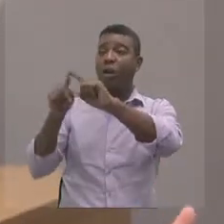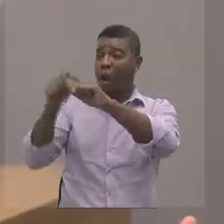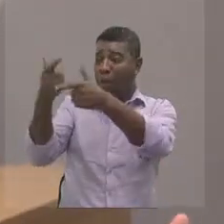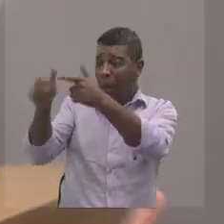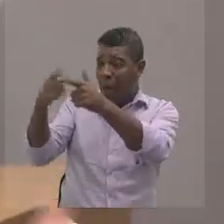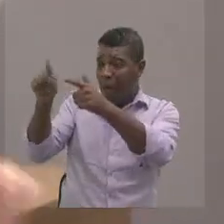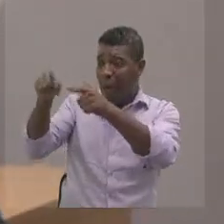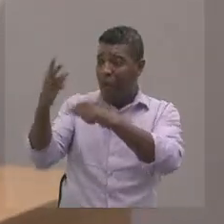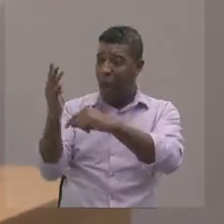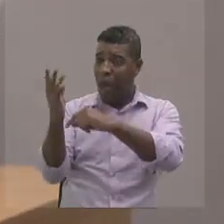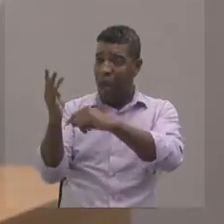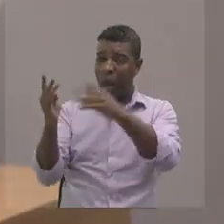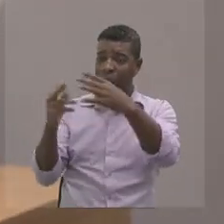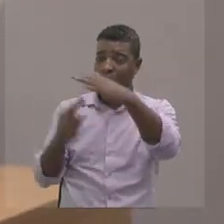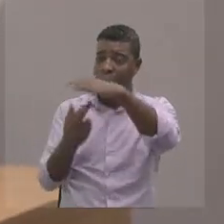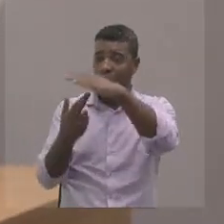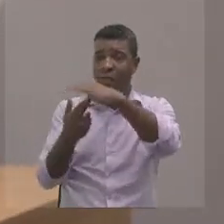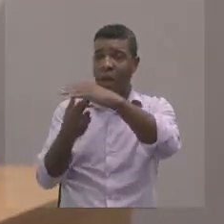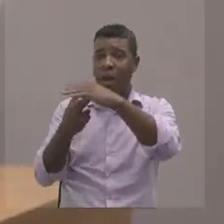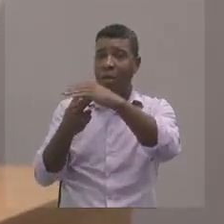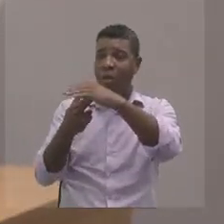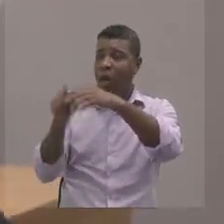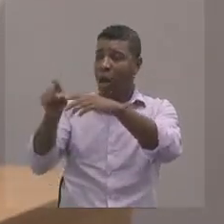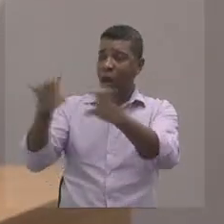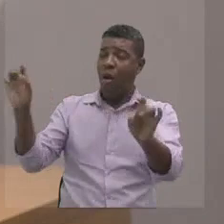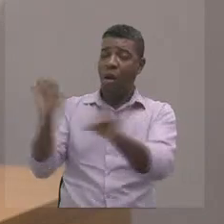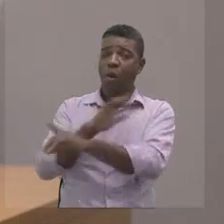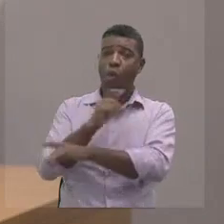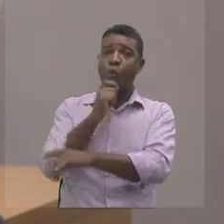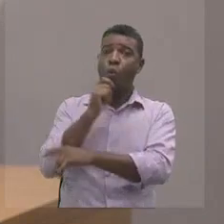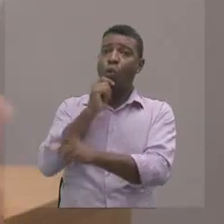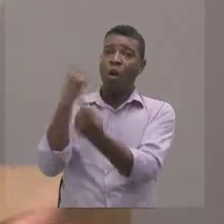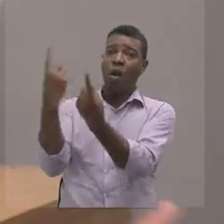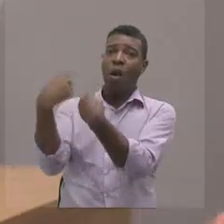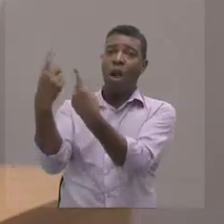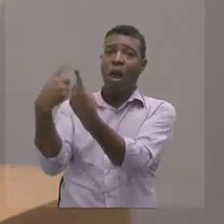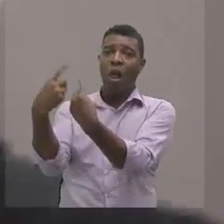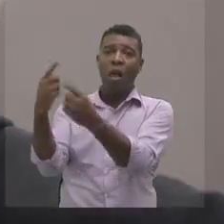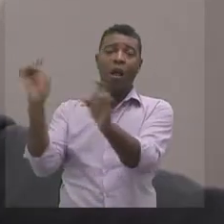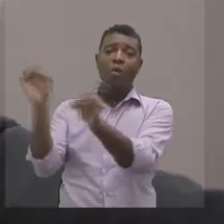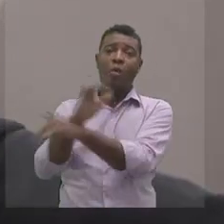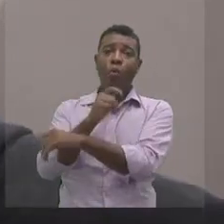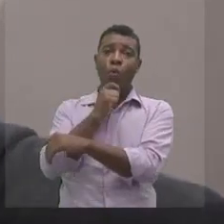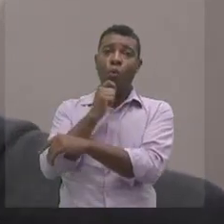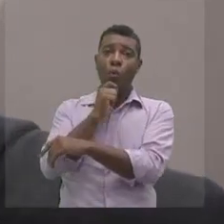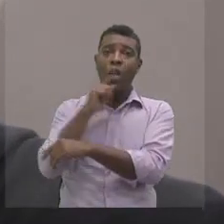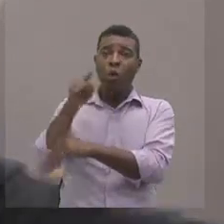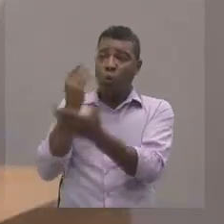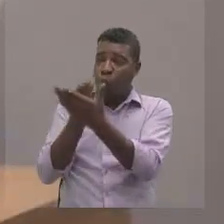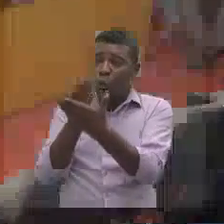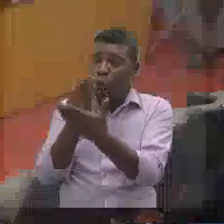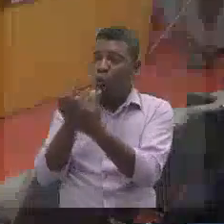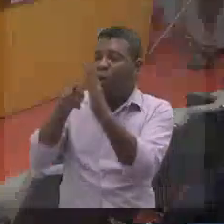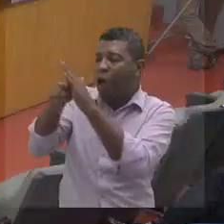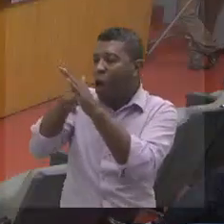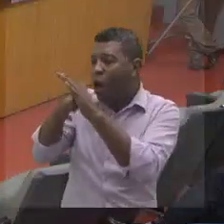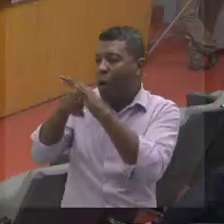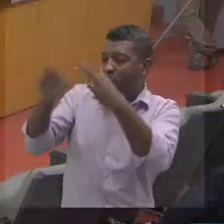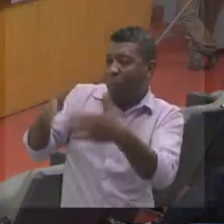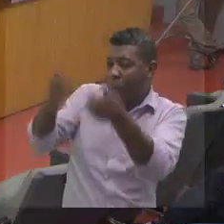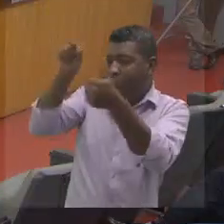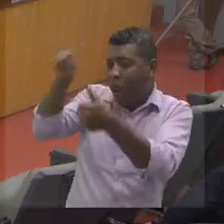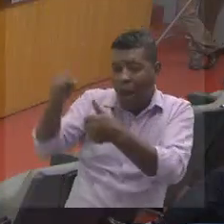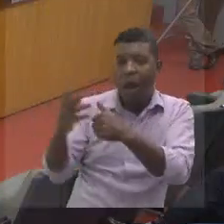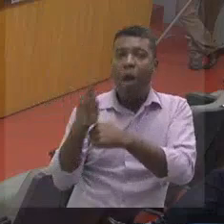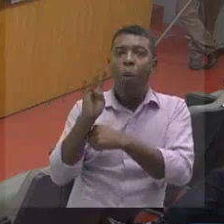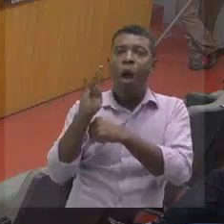resolvidos porque o relatório inclusive de obras infraestrutura que deveria ser feito no anel rodoviário Esse estudo é de alguns